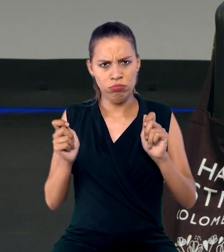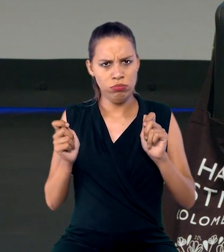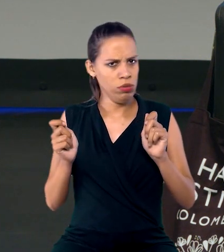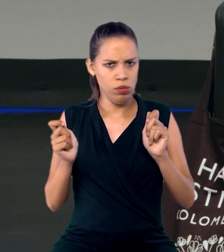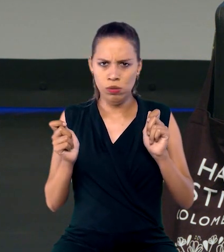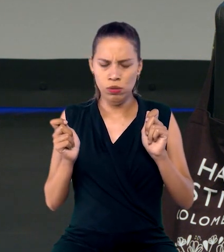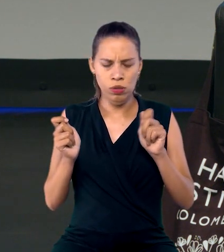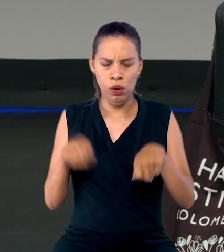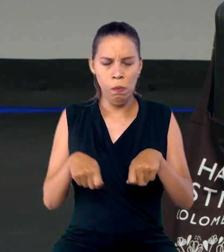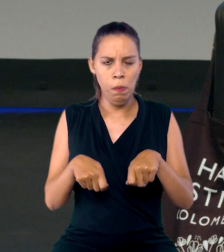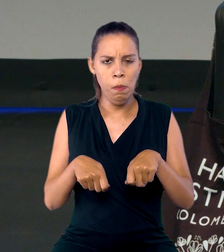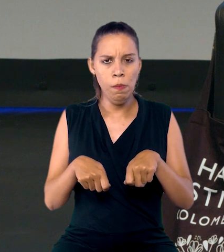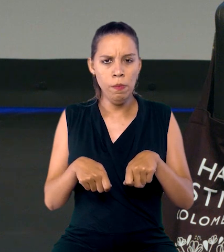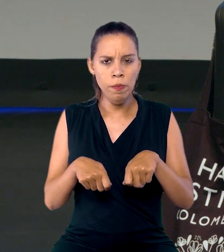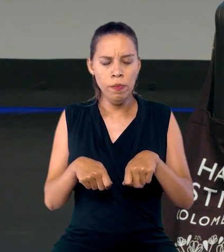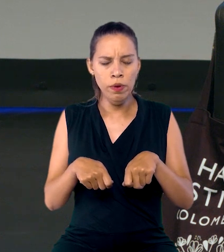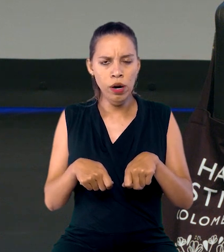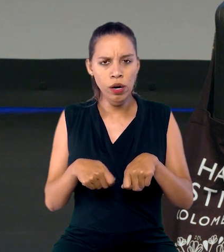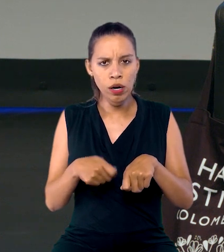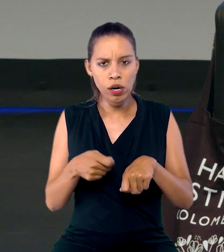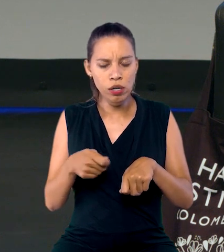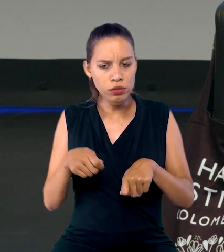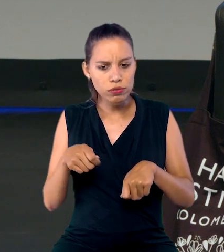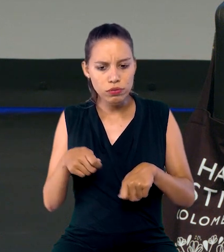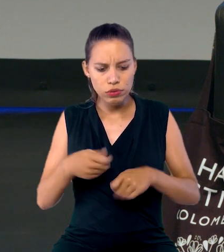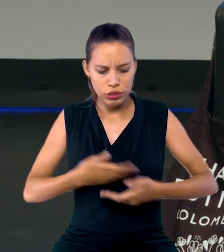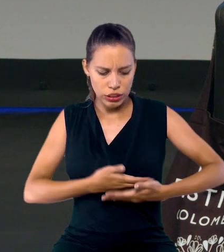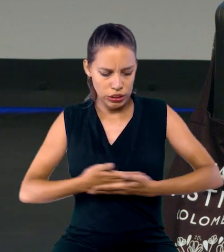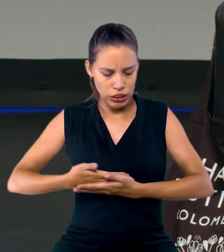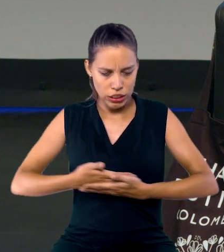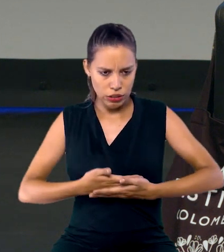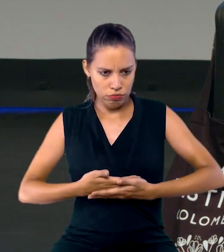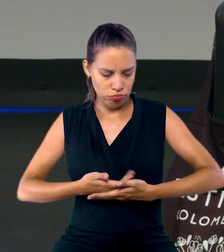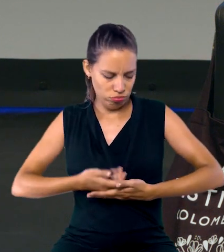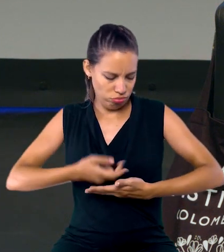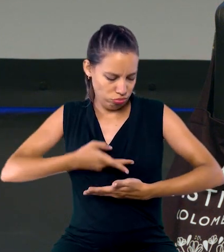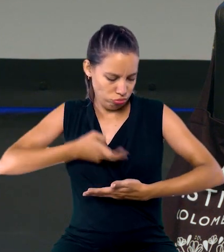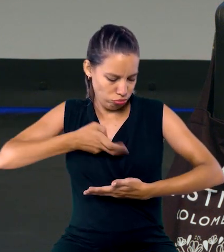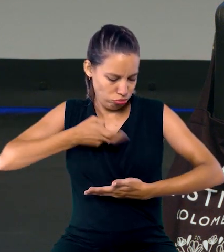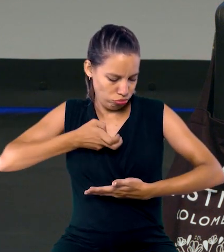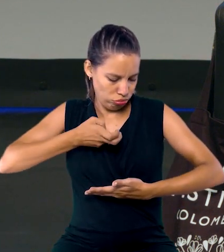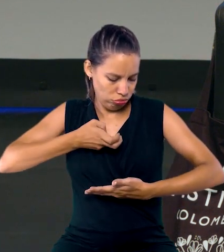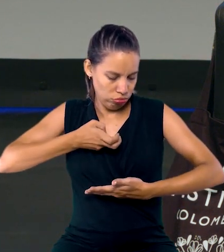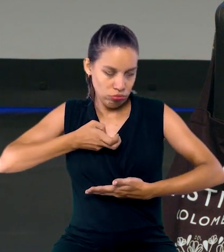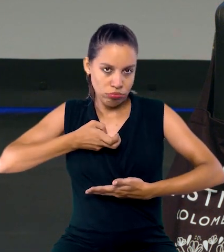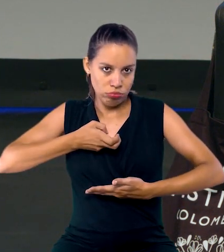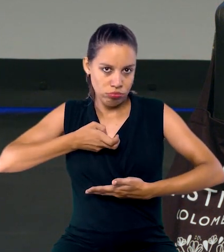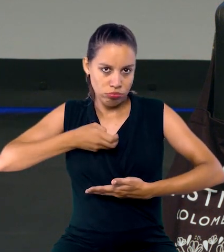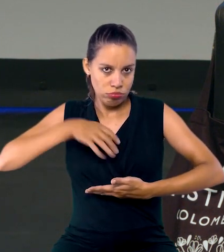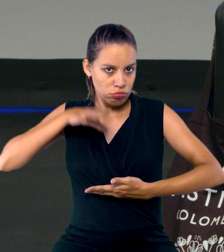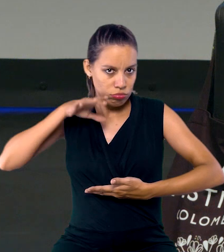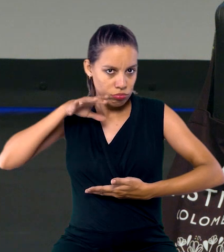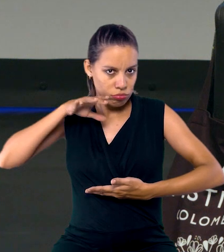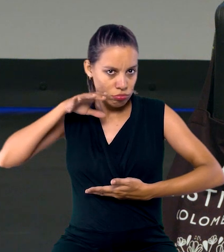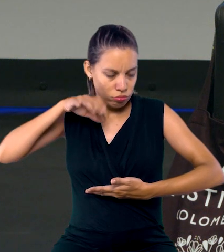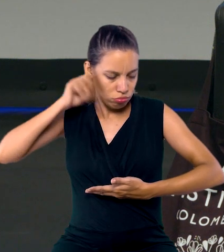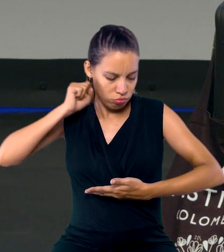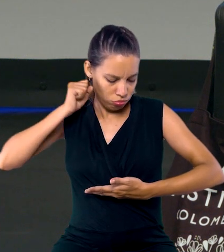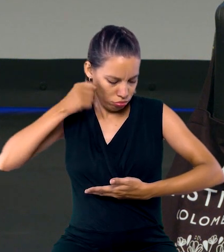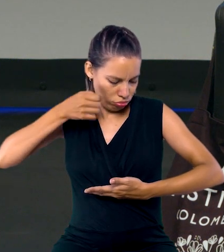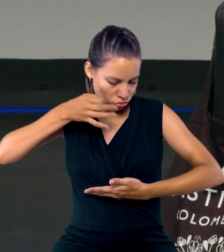suposta impossibilidade de se escutar os bebezinhos muito pequenos, os bebezinhos humanos, né, porque